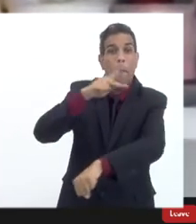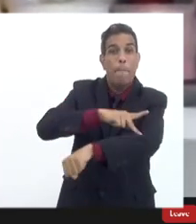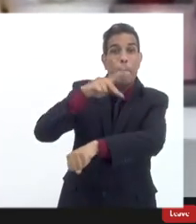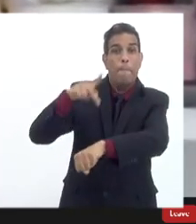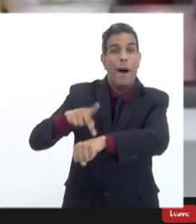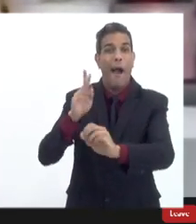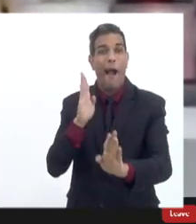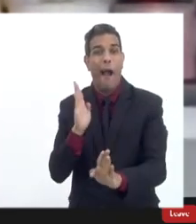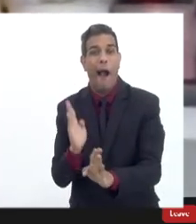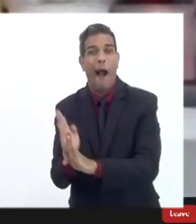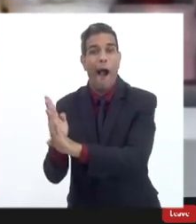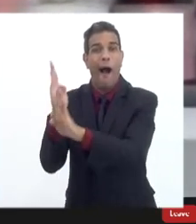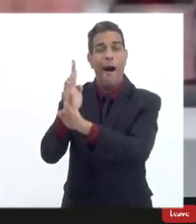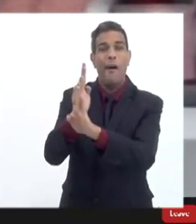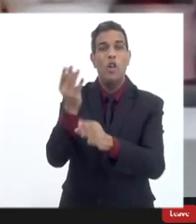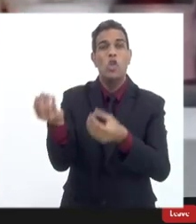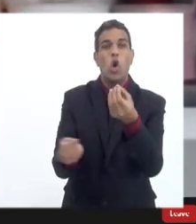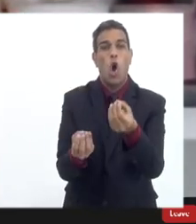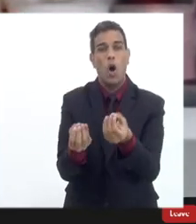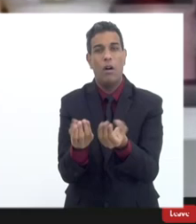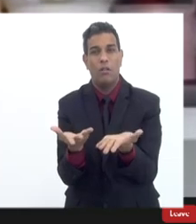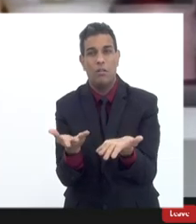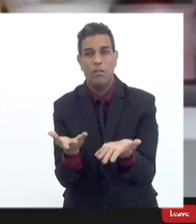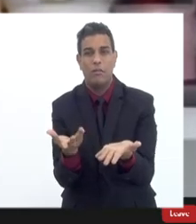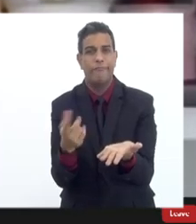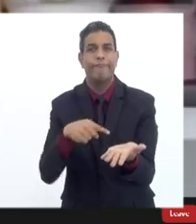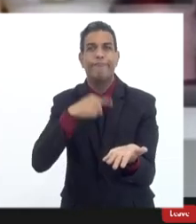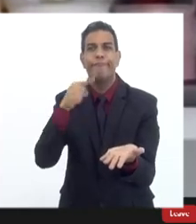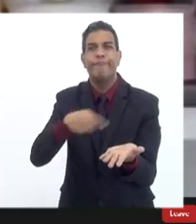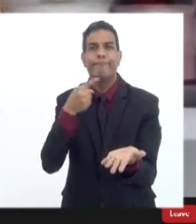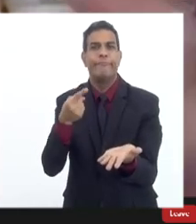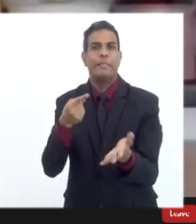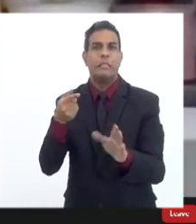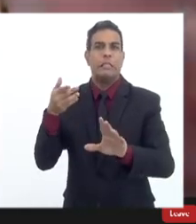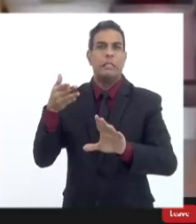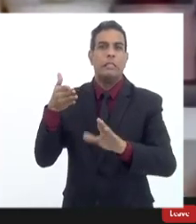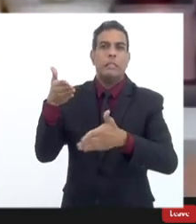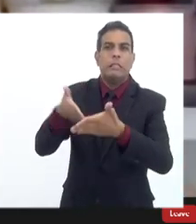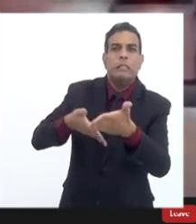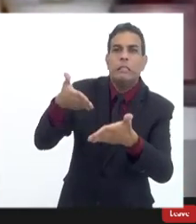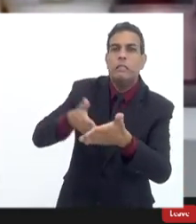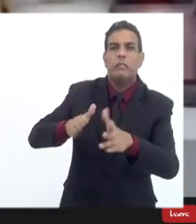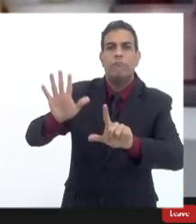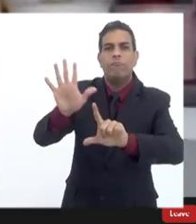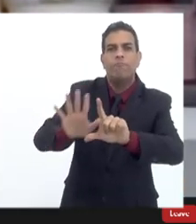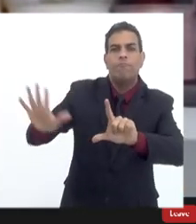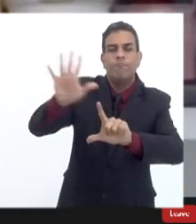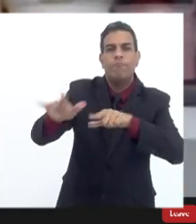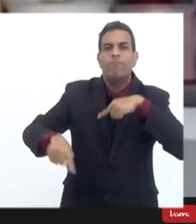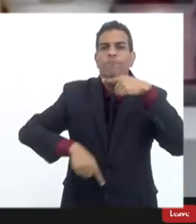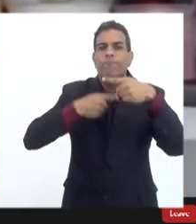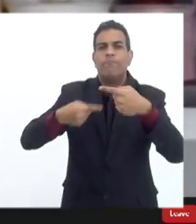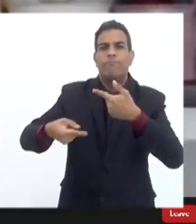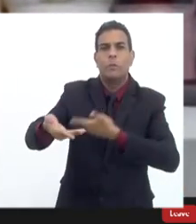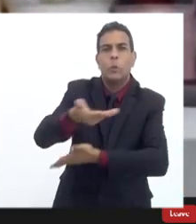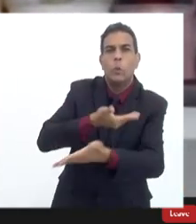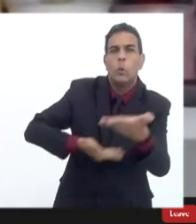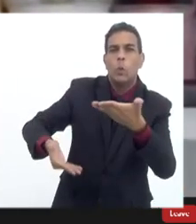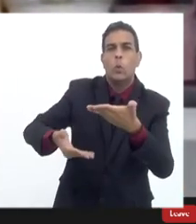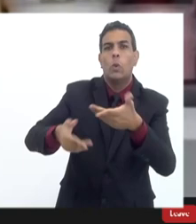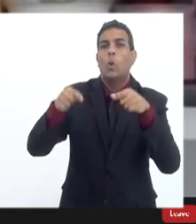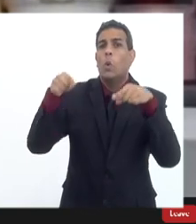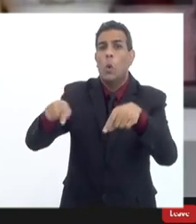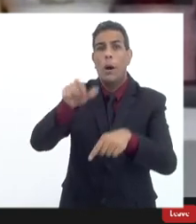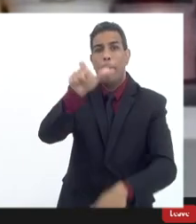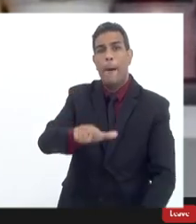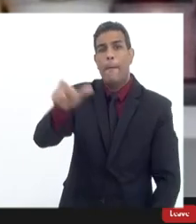acho mesmo quem não acessou a plataforma, quem não não interagiu de maneira nenhuma, essas pessoas